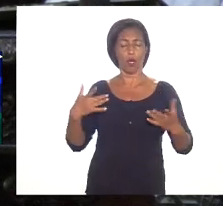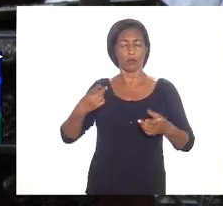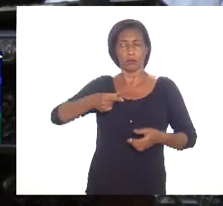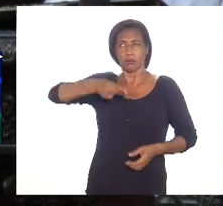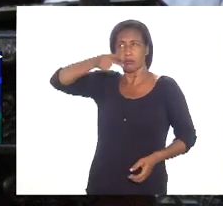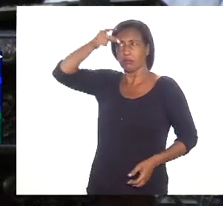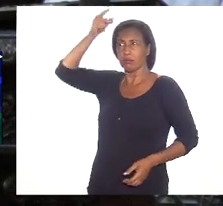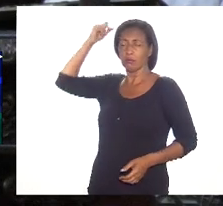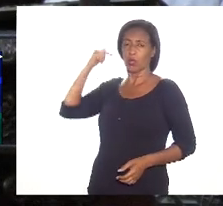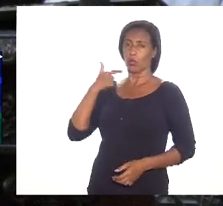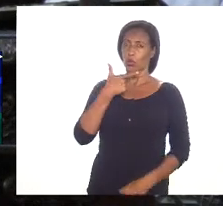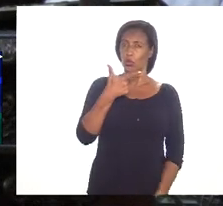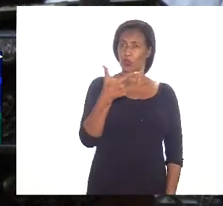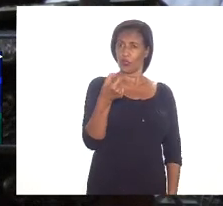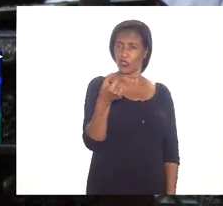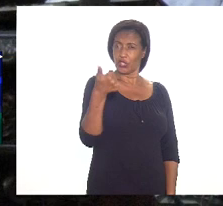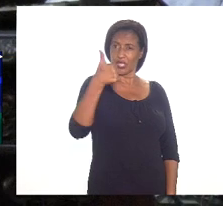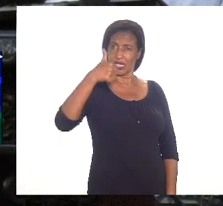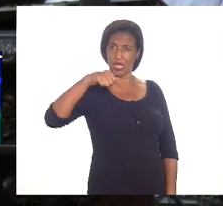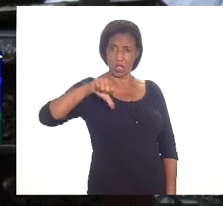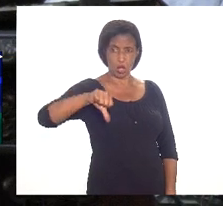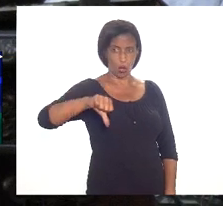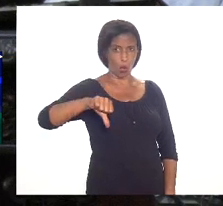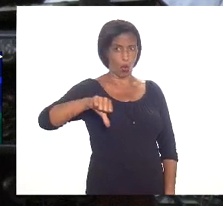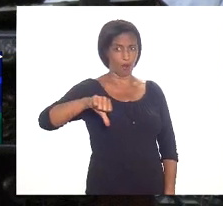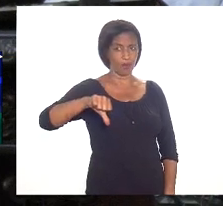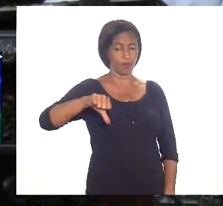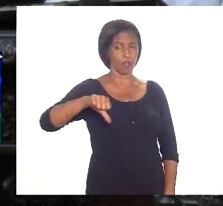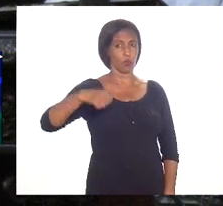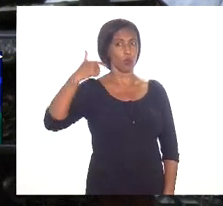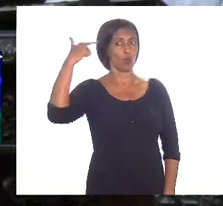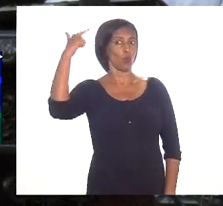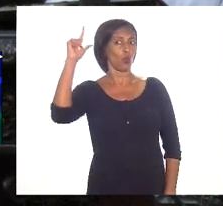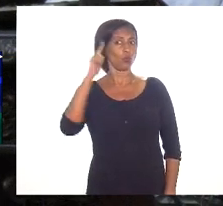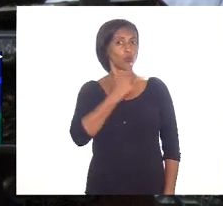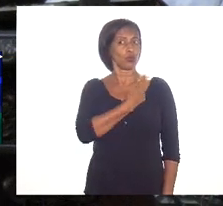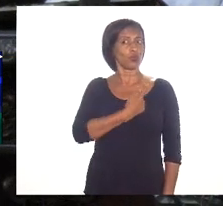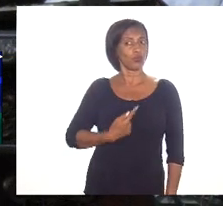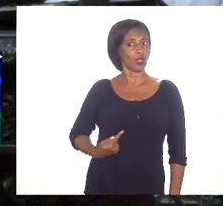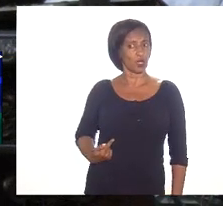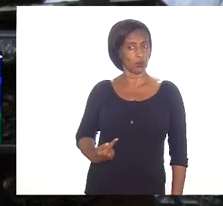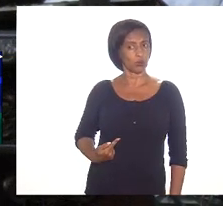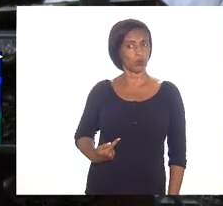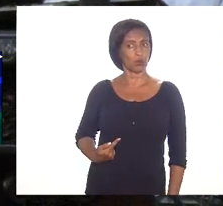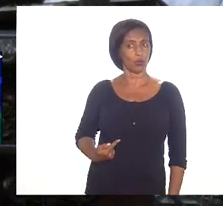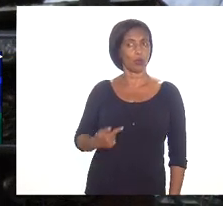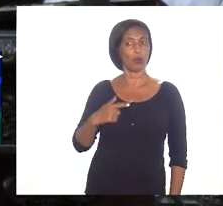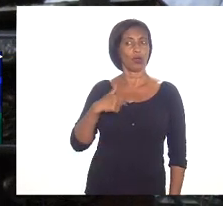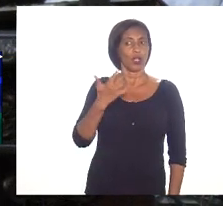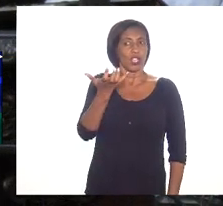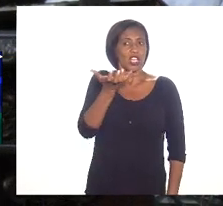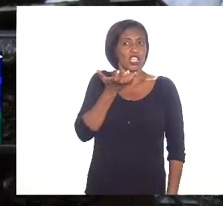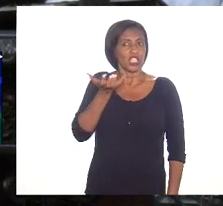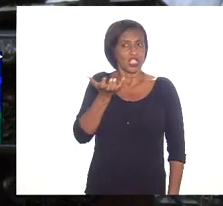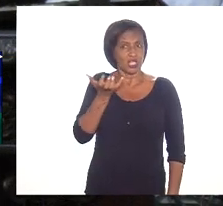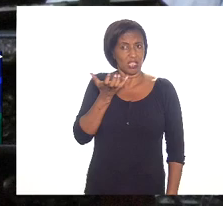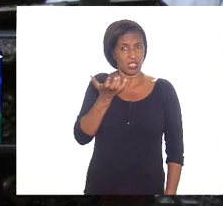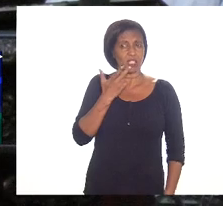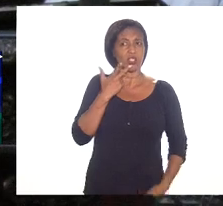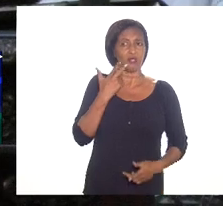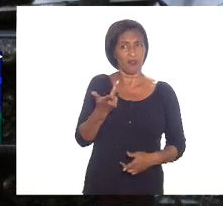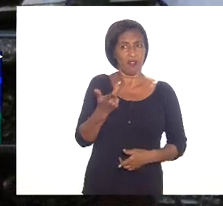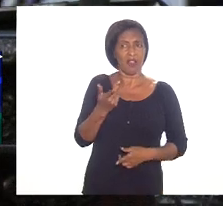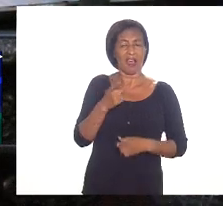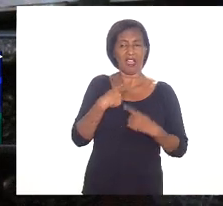lá em 2019 o então Governador quis numa bravata dizer que a cassar o Mandato